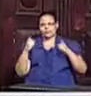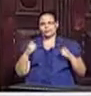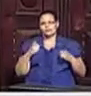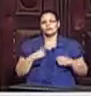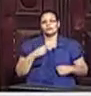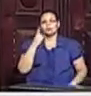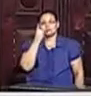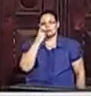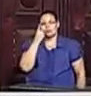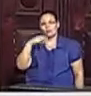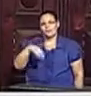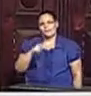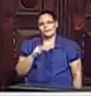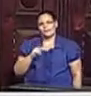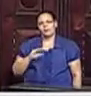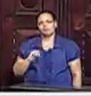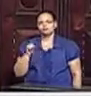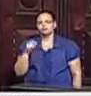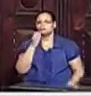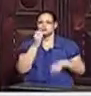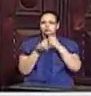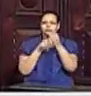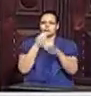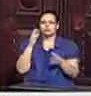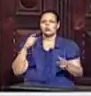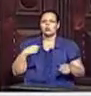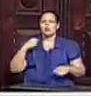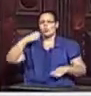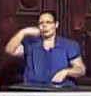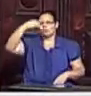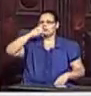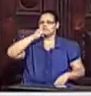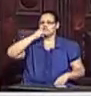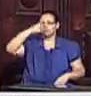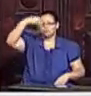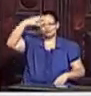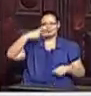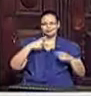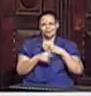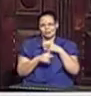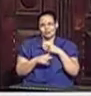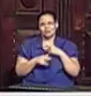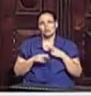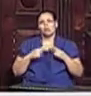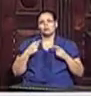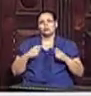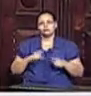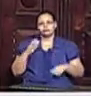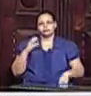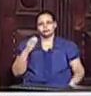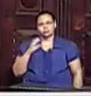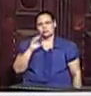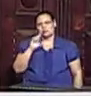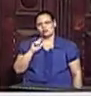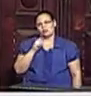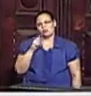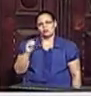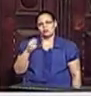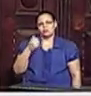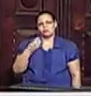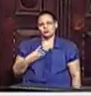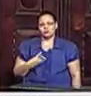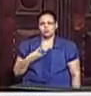deputado Márcio Pacheco acabou de fazer uma denúncia que foi cortada a luz do abrigo da Leão 13 em Niterói, que pode levar a mortos de idosos